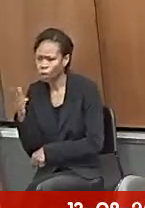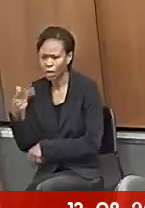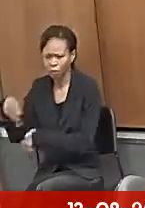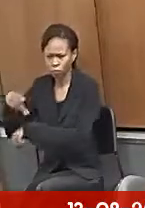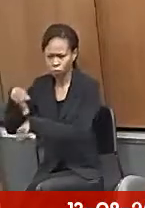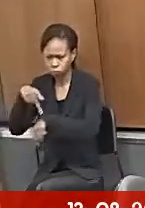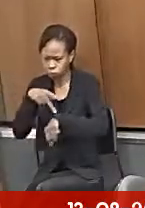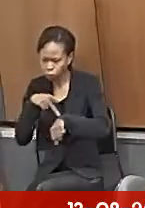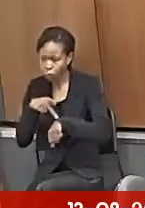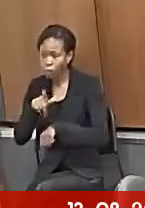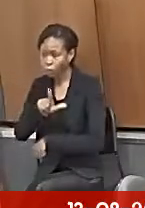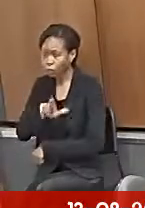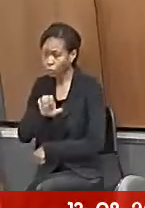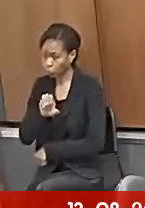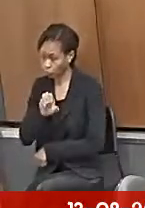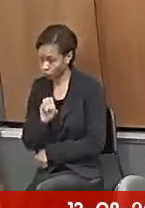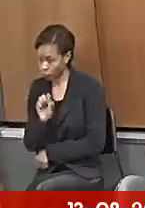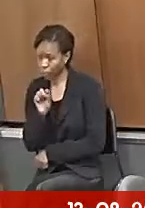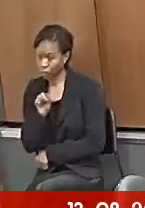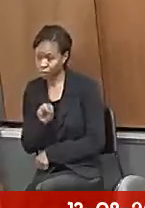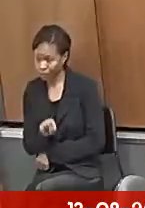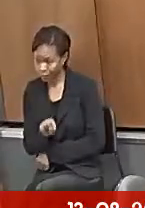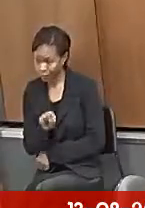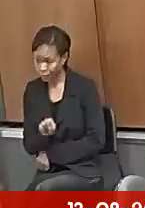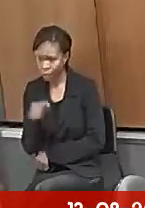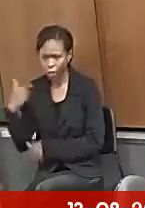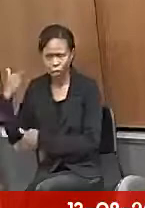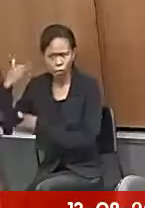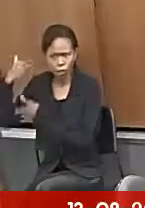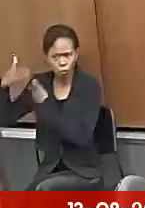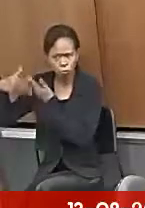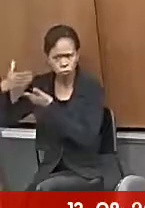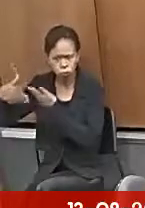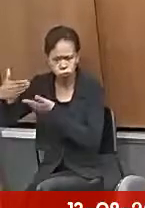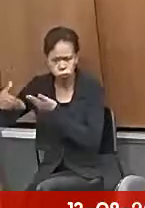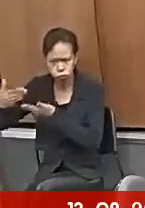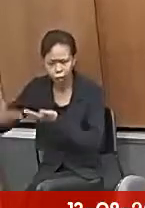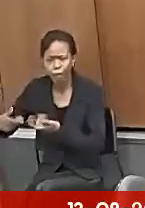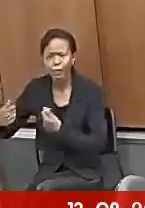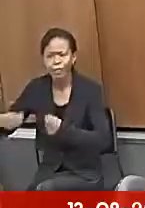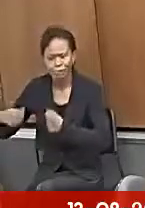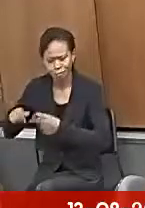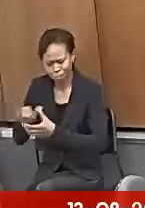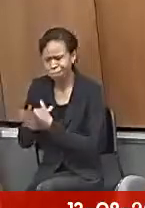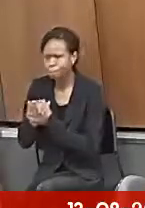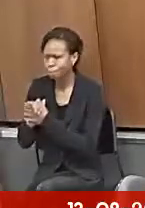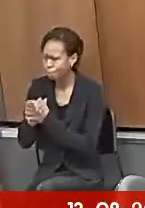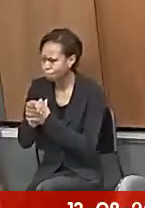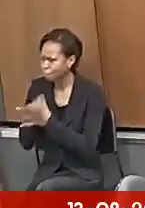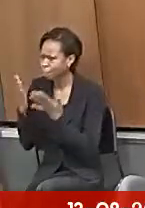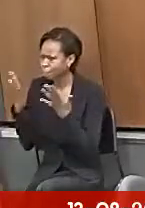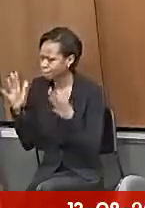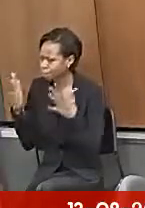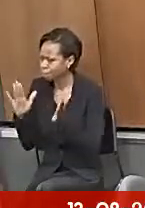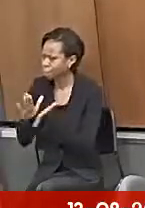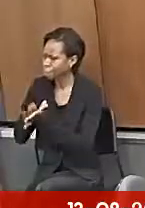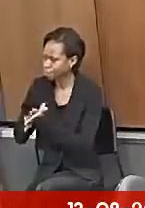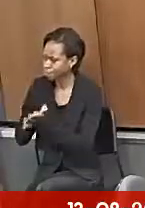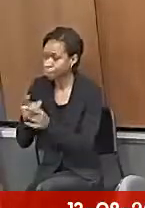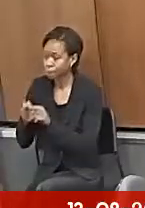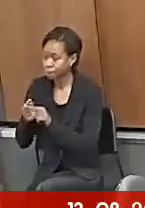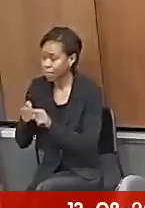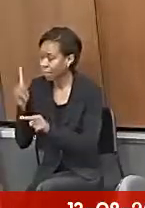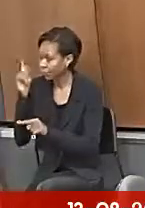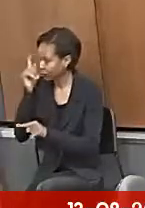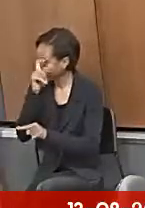o léo vem em uma trajetória que a gente tem que é homenagear que nós temos que aplaudi porque não é fácil